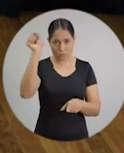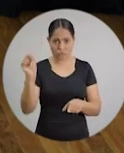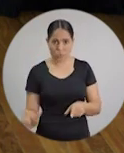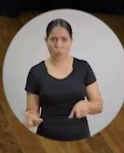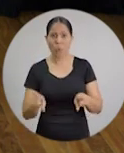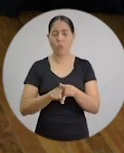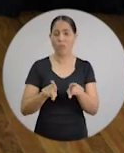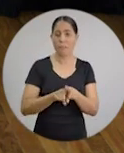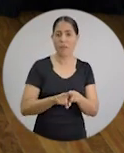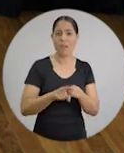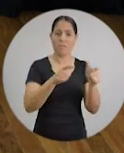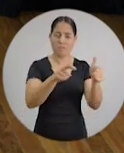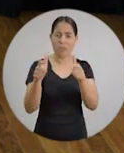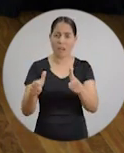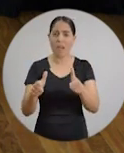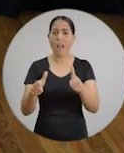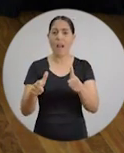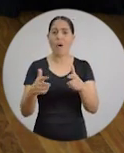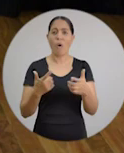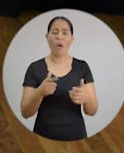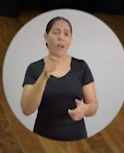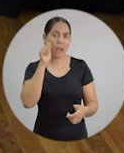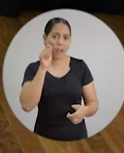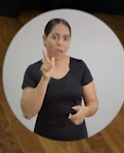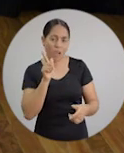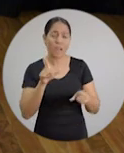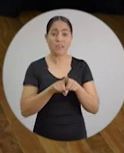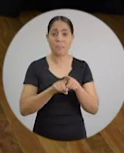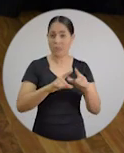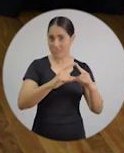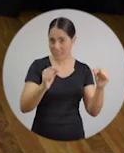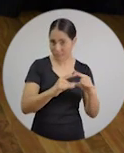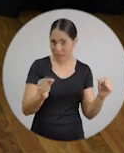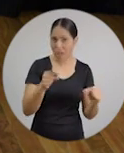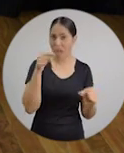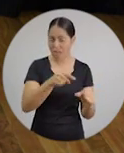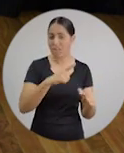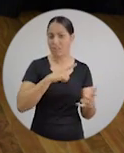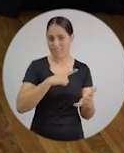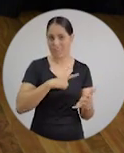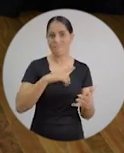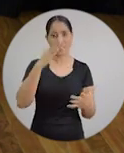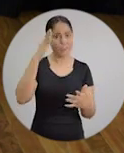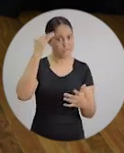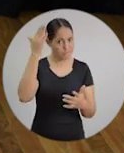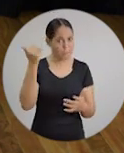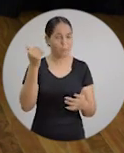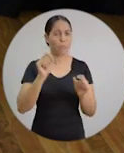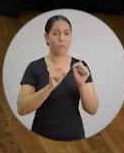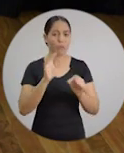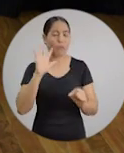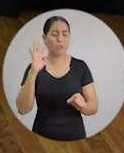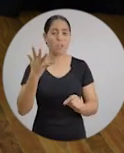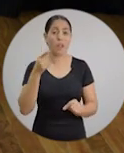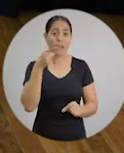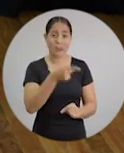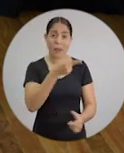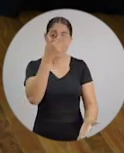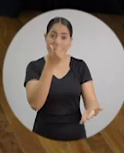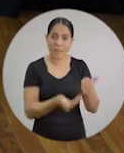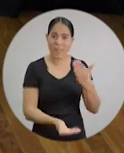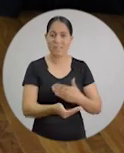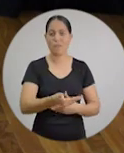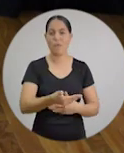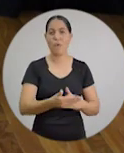também de Alagoas. Mas no Distrito Federal, por exemplo, tem um caso bem famoso em que a pessoa chegou a perder o